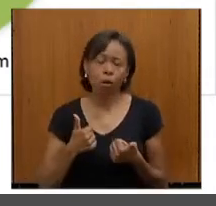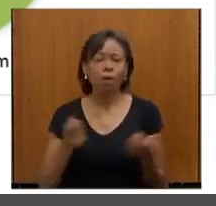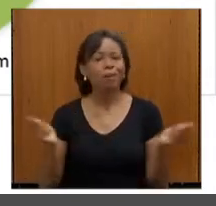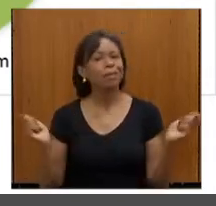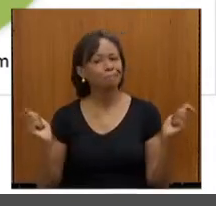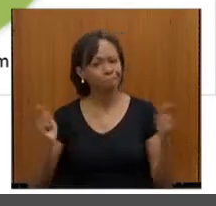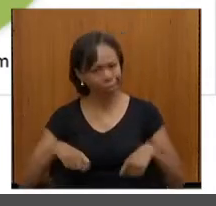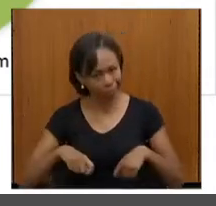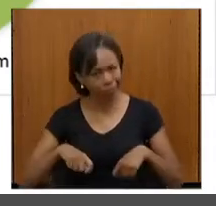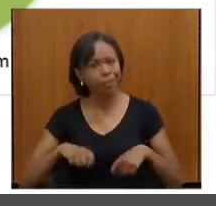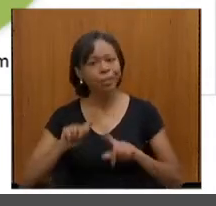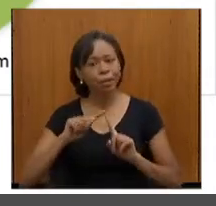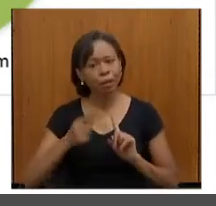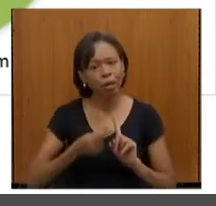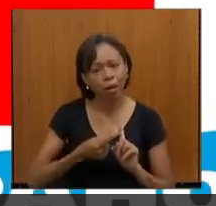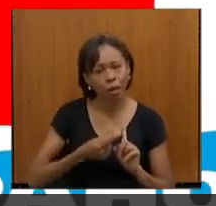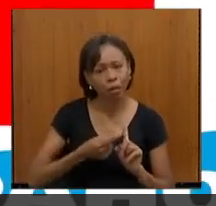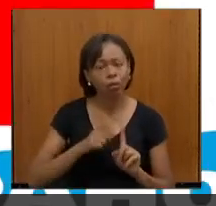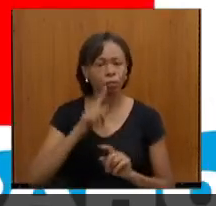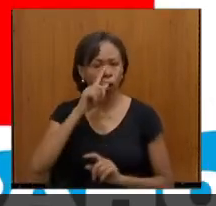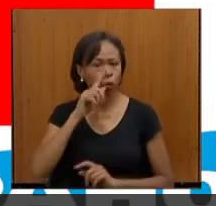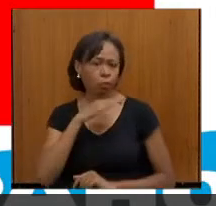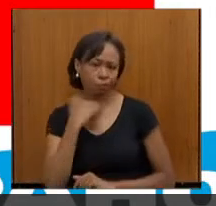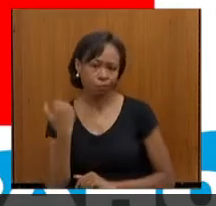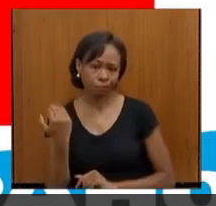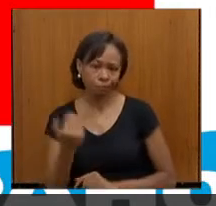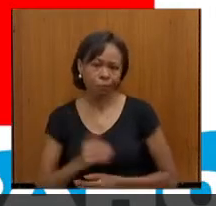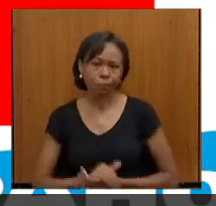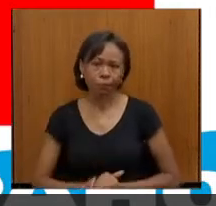morte materna. Próximo, por favor.